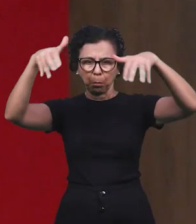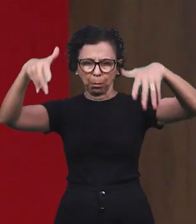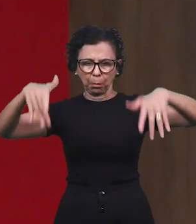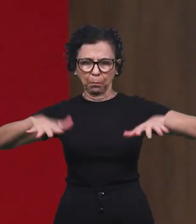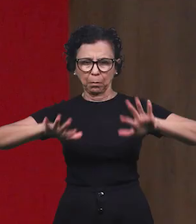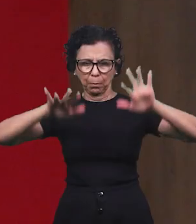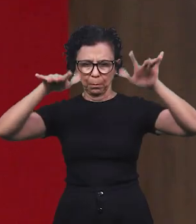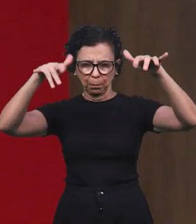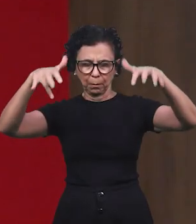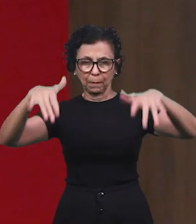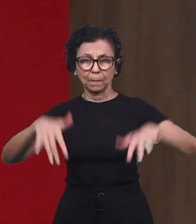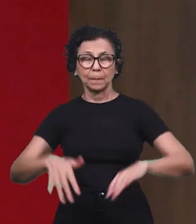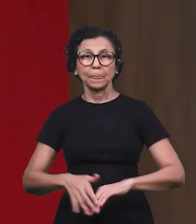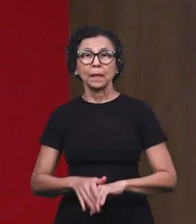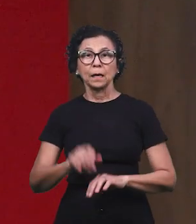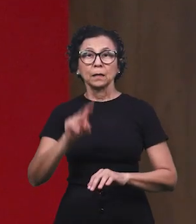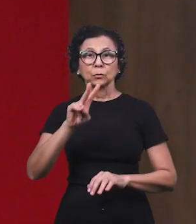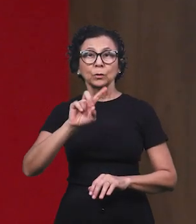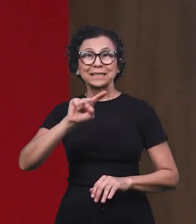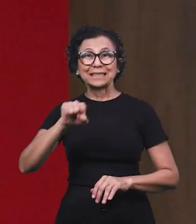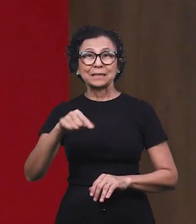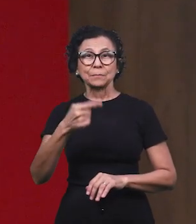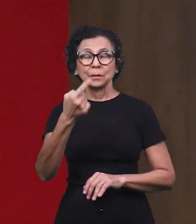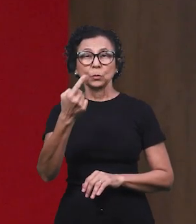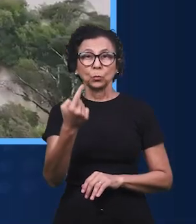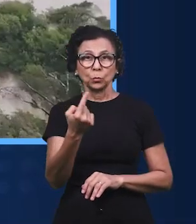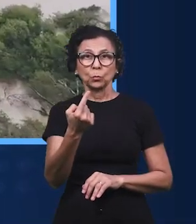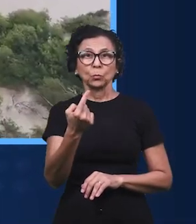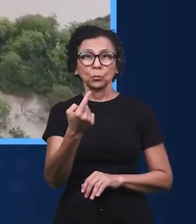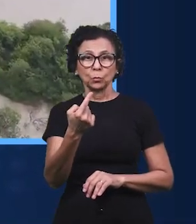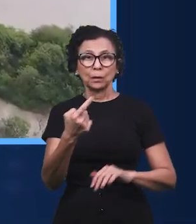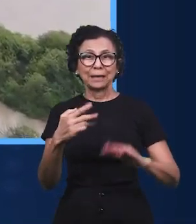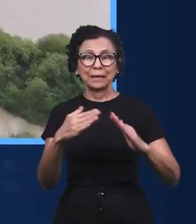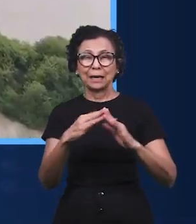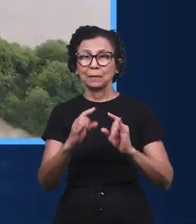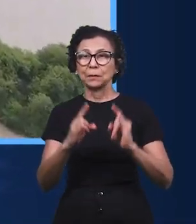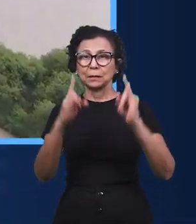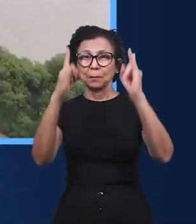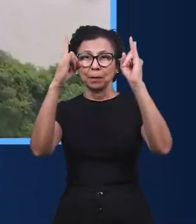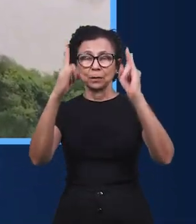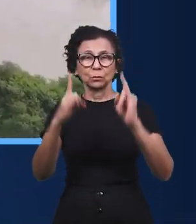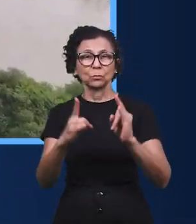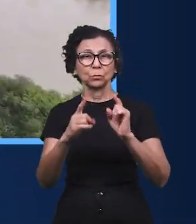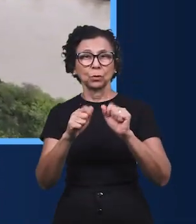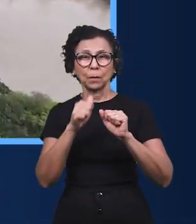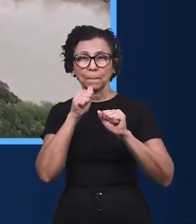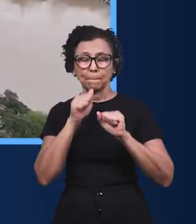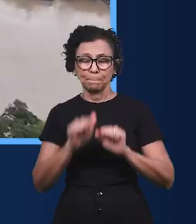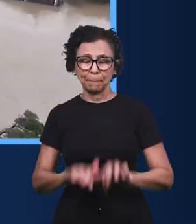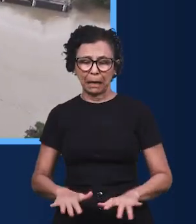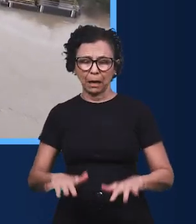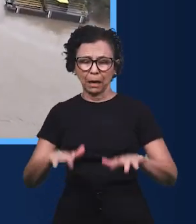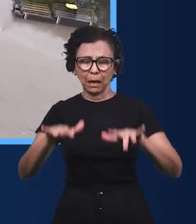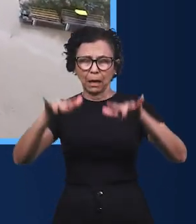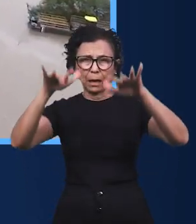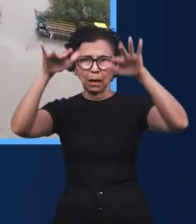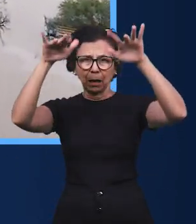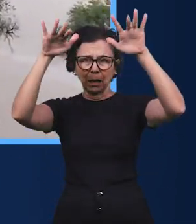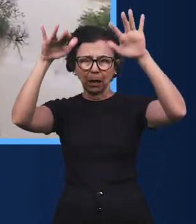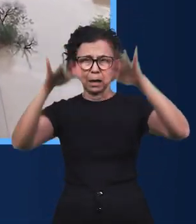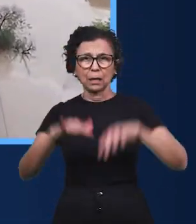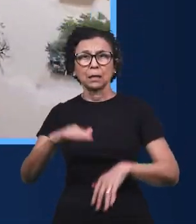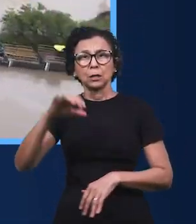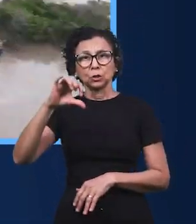prefeitura, mais de 2.000 imóveis foram alagados. Conforme a Defesa Civil, choveu mais de